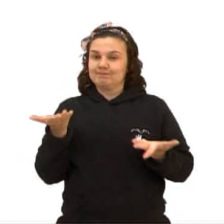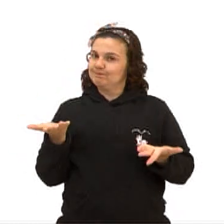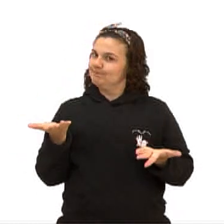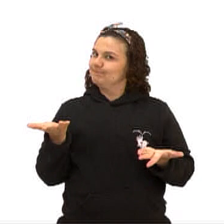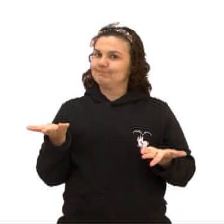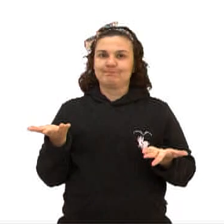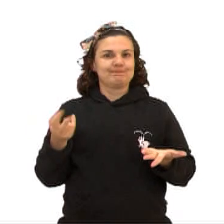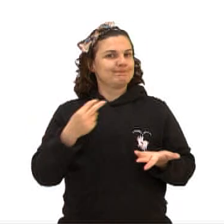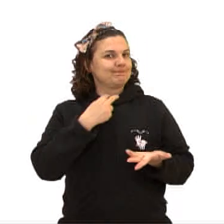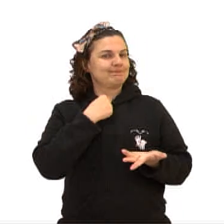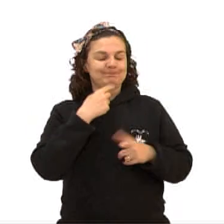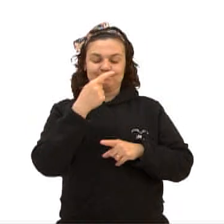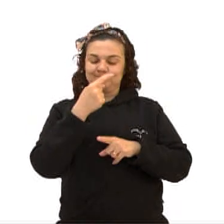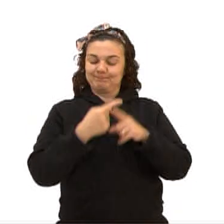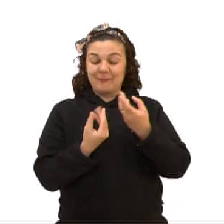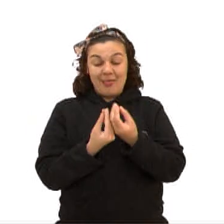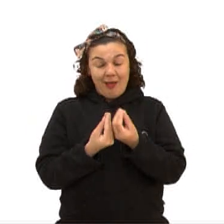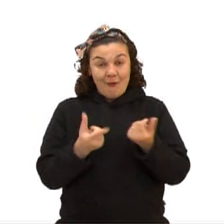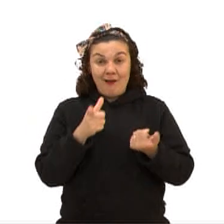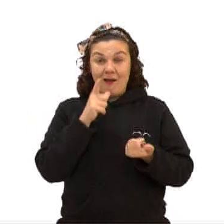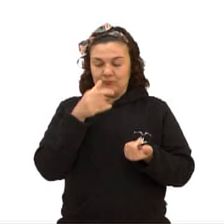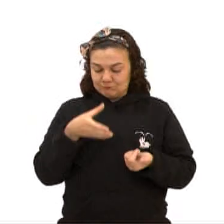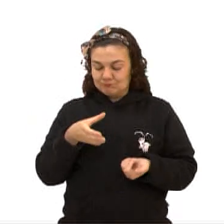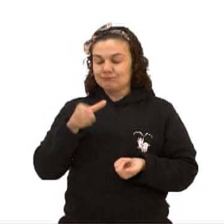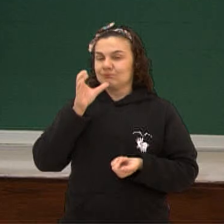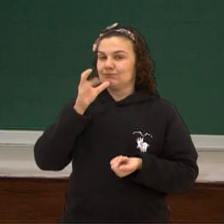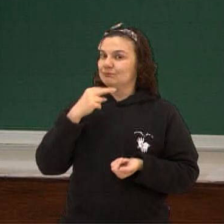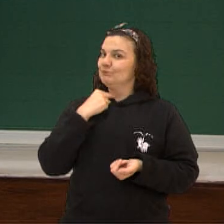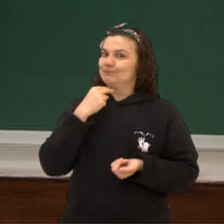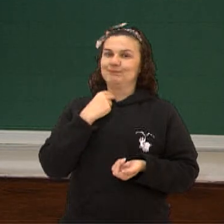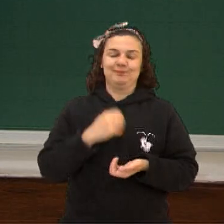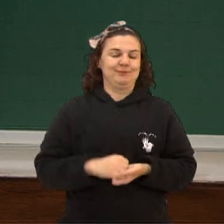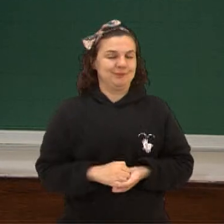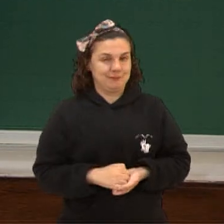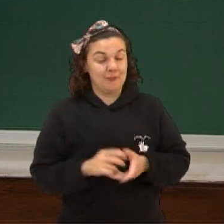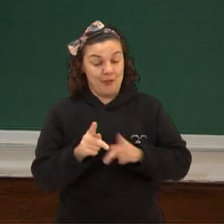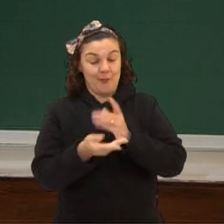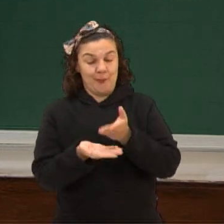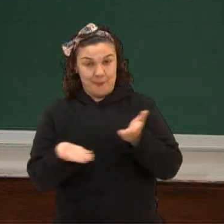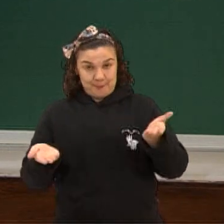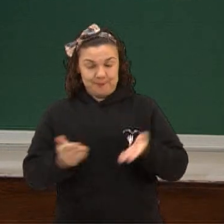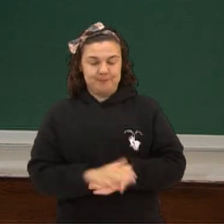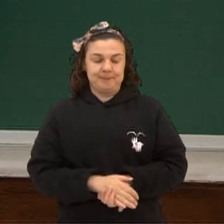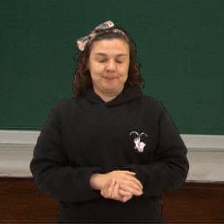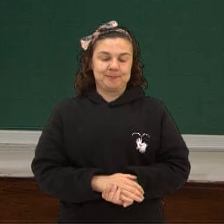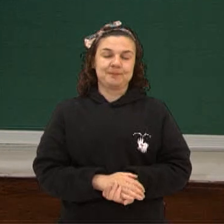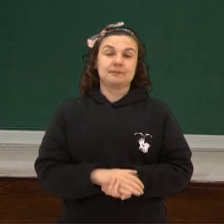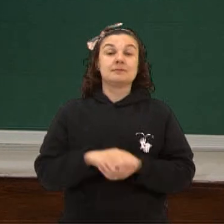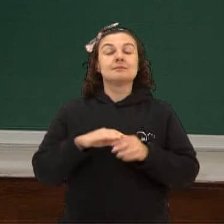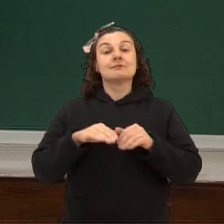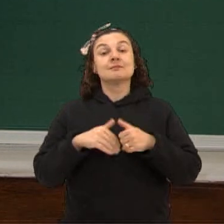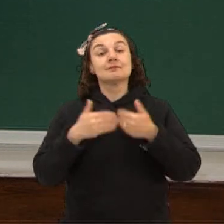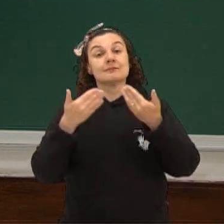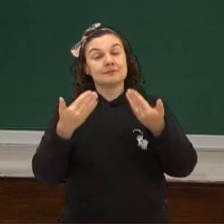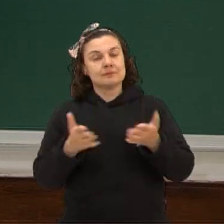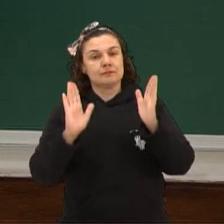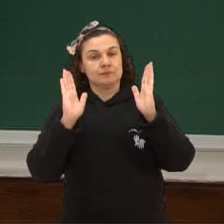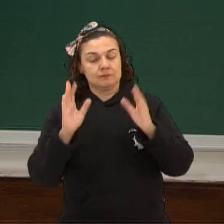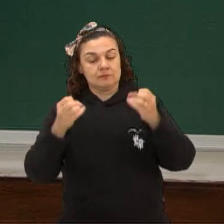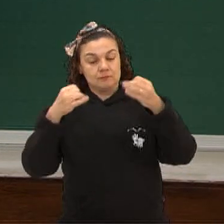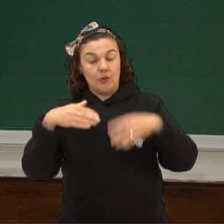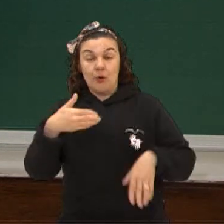né, que a qualidade dessa água fosse suficiente para atender a população. Então, como a gente já havia dito, o